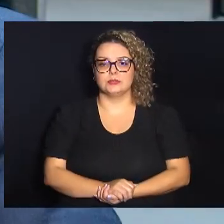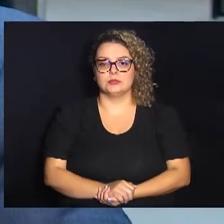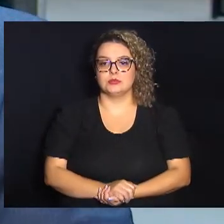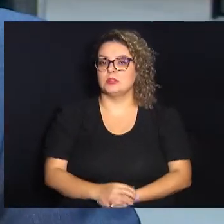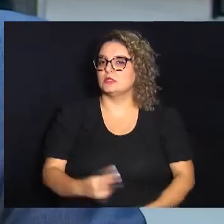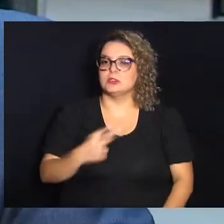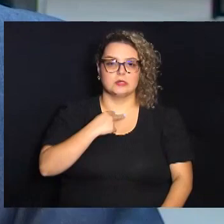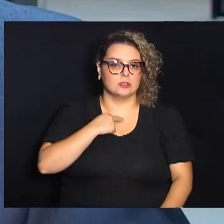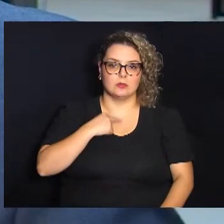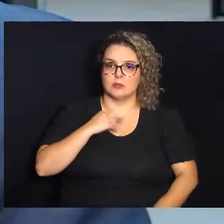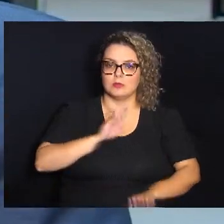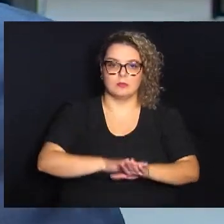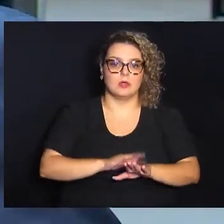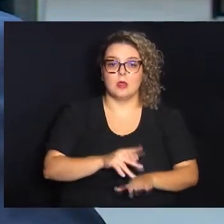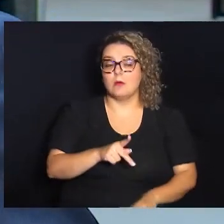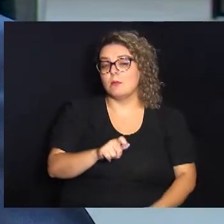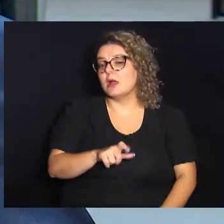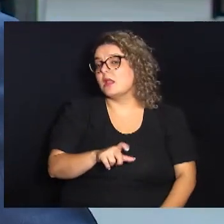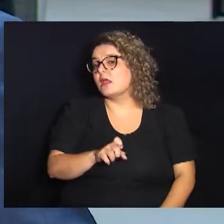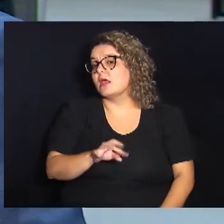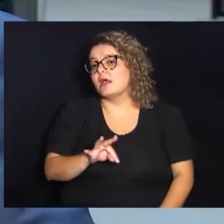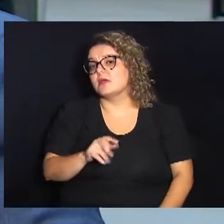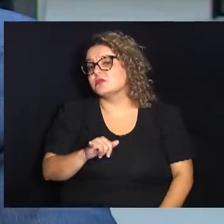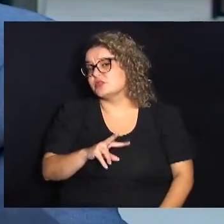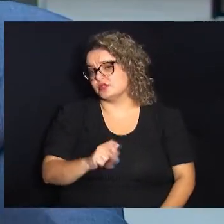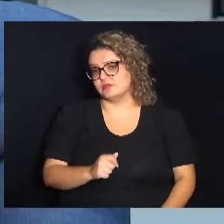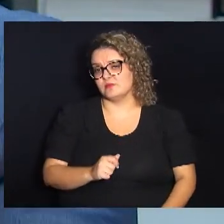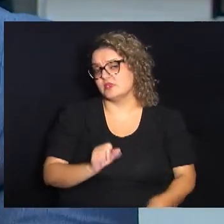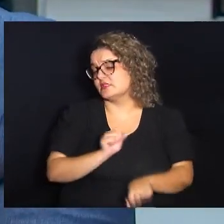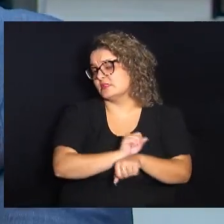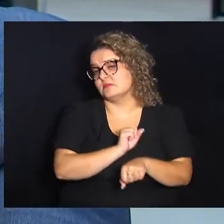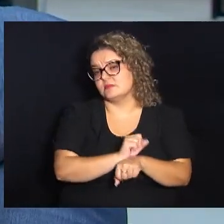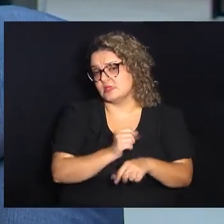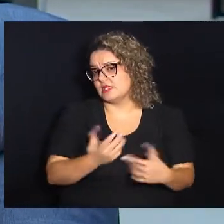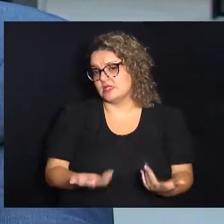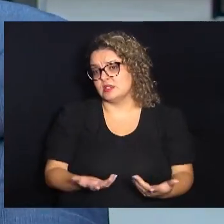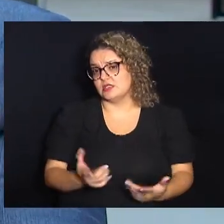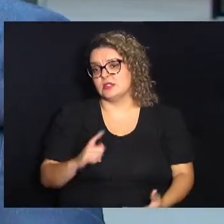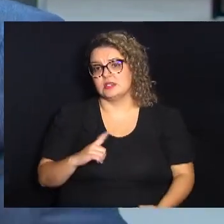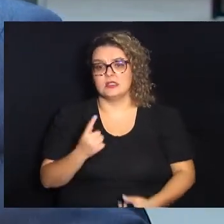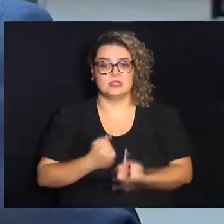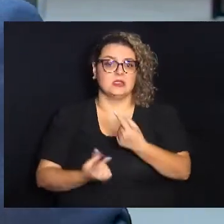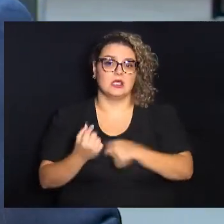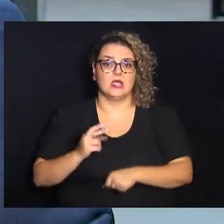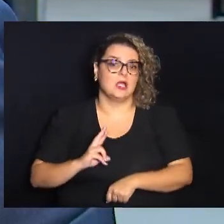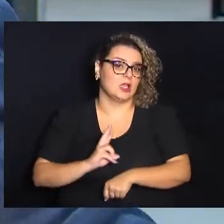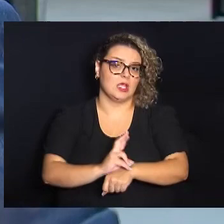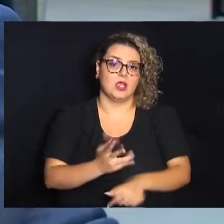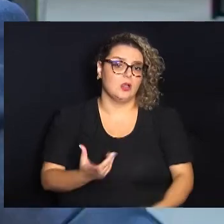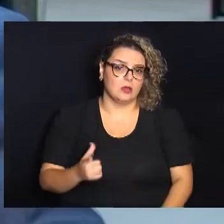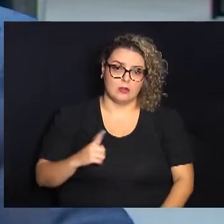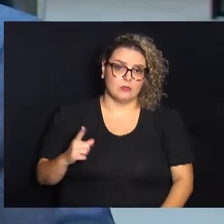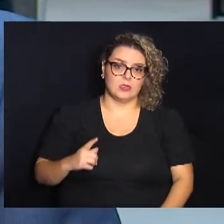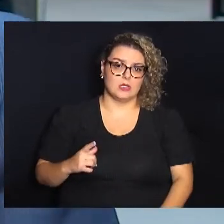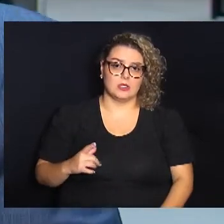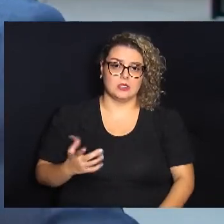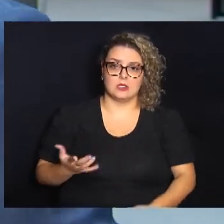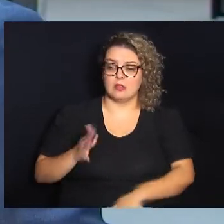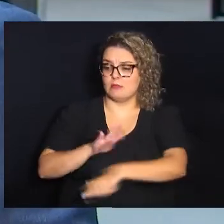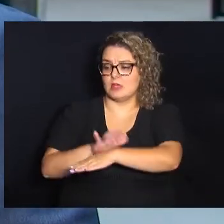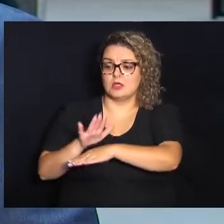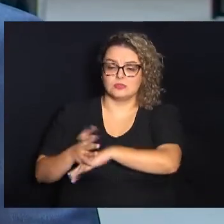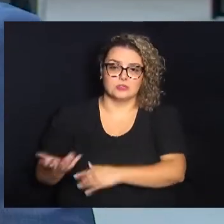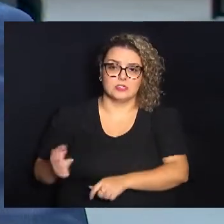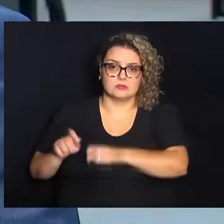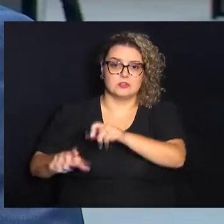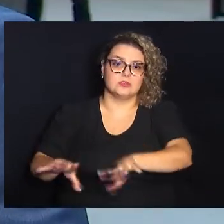não devemos tomar medidas paliativas, não podemos esperar ter recurso para poder combater os